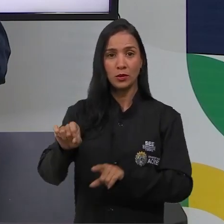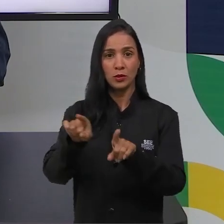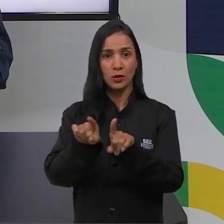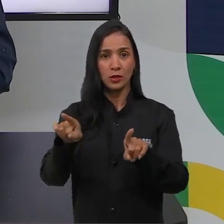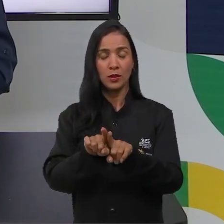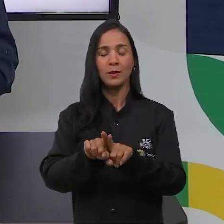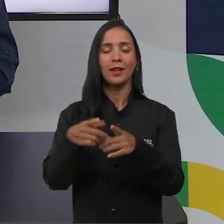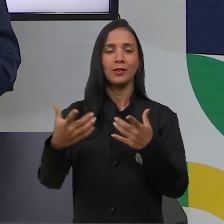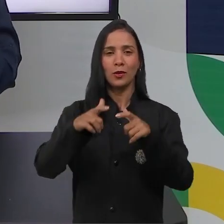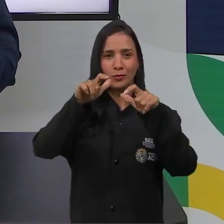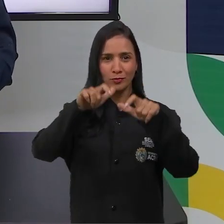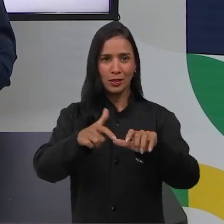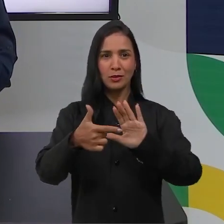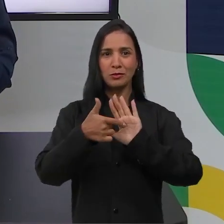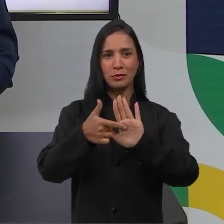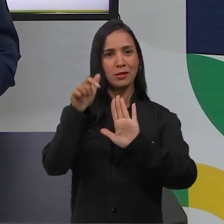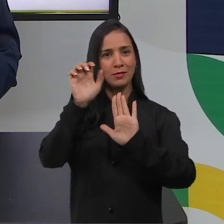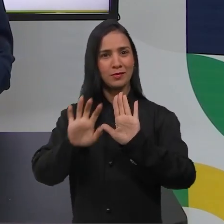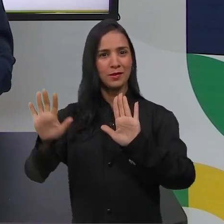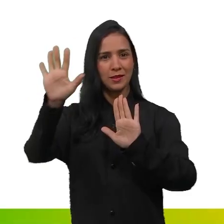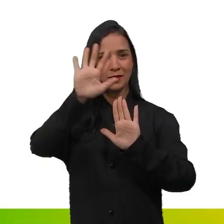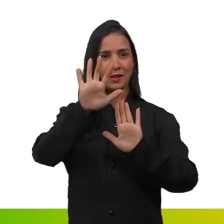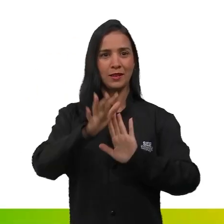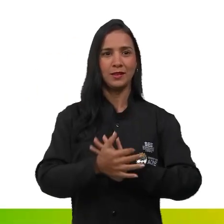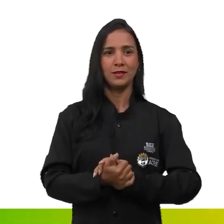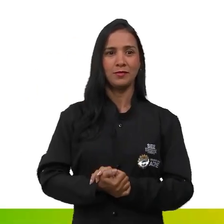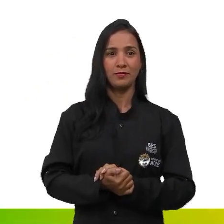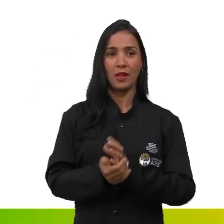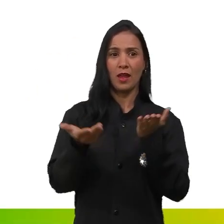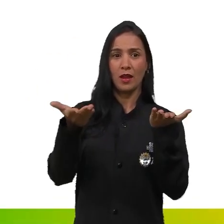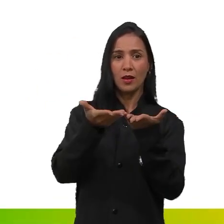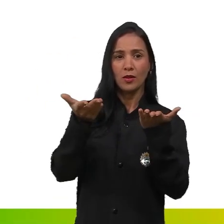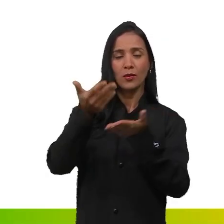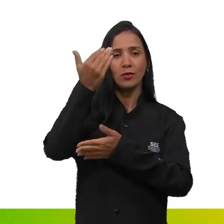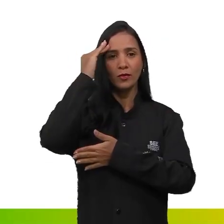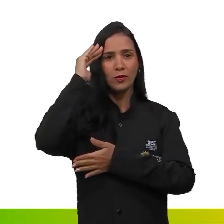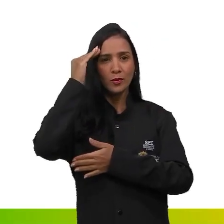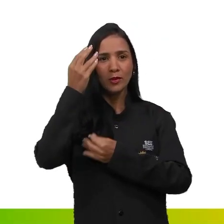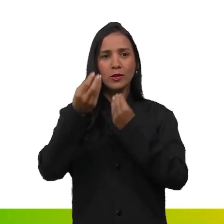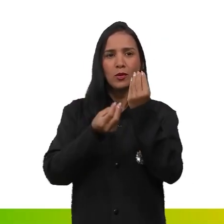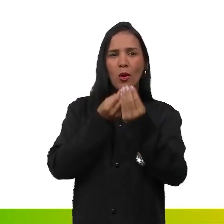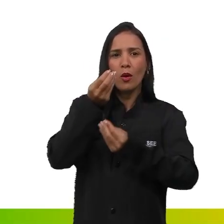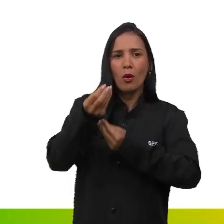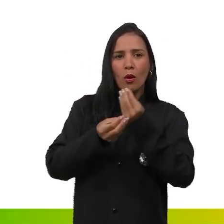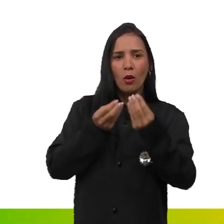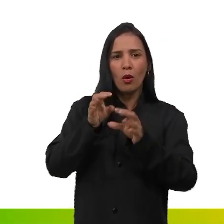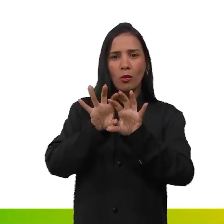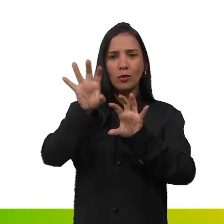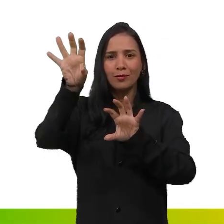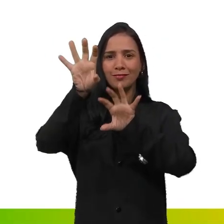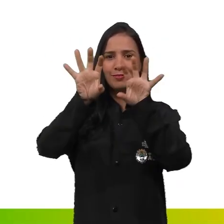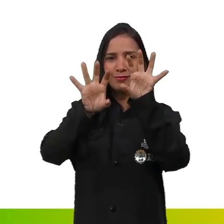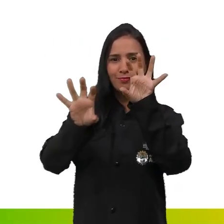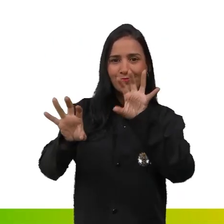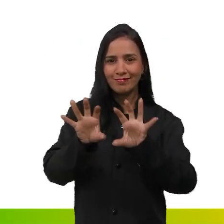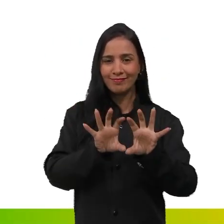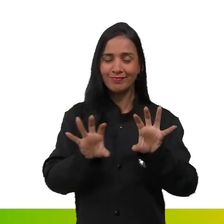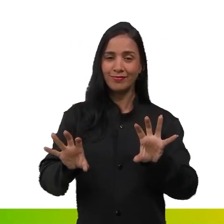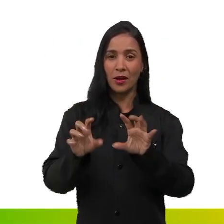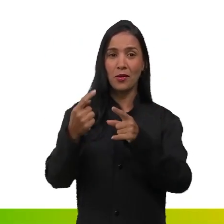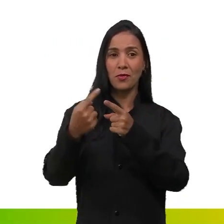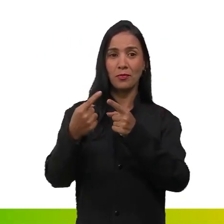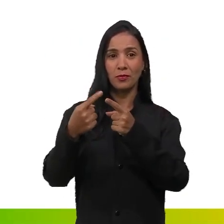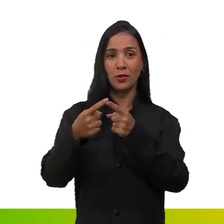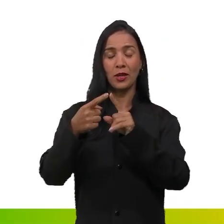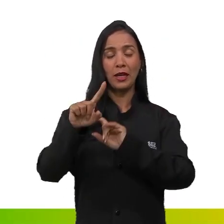sua localização. Agora, vamos entender um pouco sobre a partilha da África. Logo, nós vamos